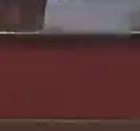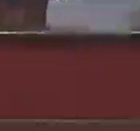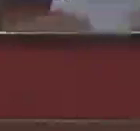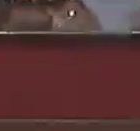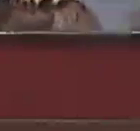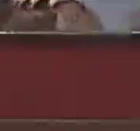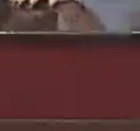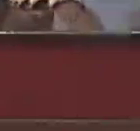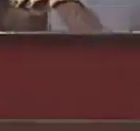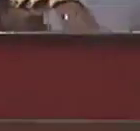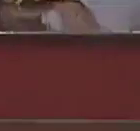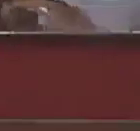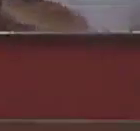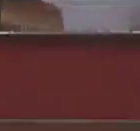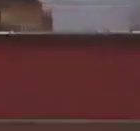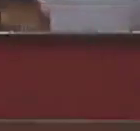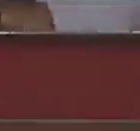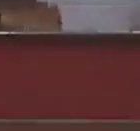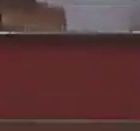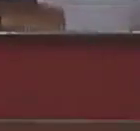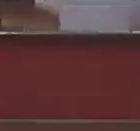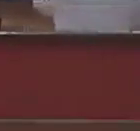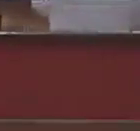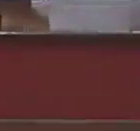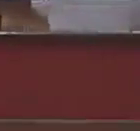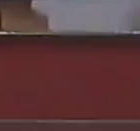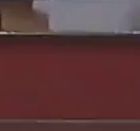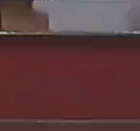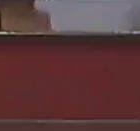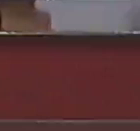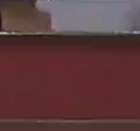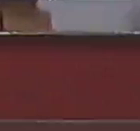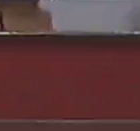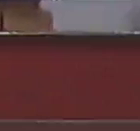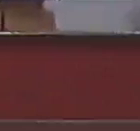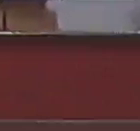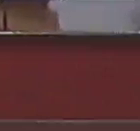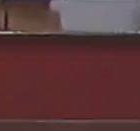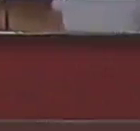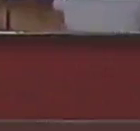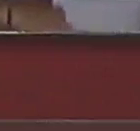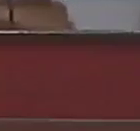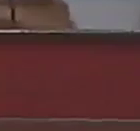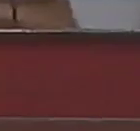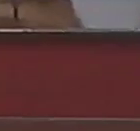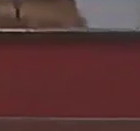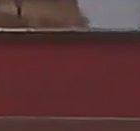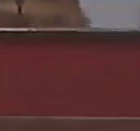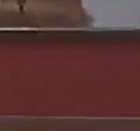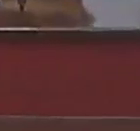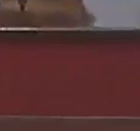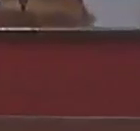Muito boa noite a todos, a todas. Eu não poderia me esquivar de dar o meu depoimento